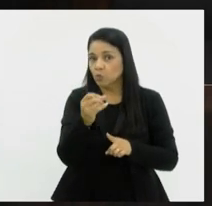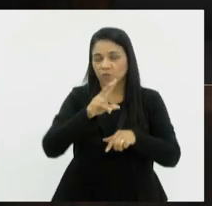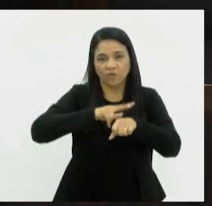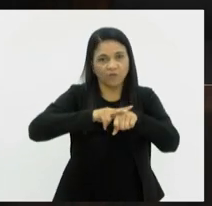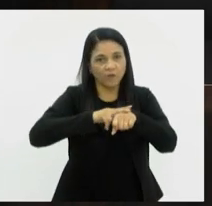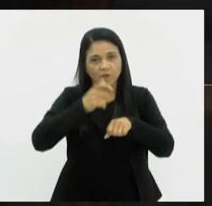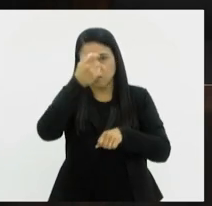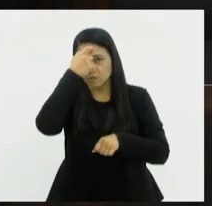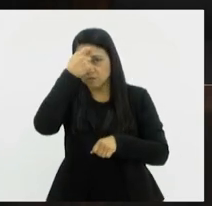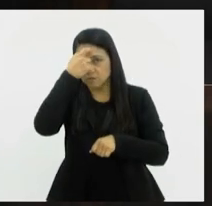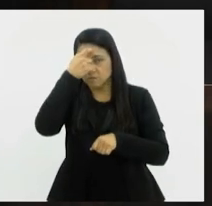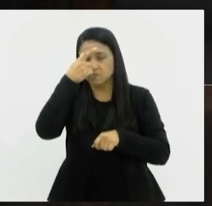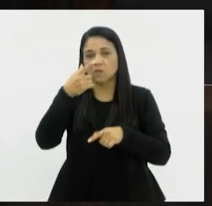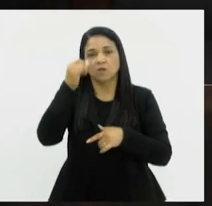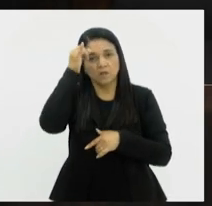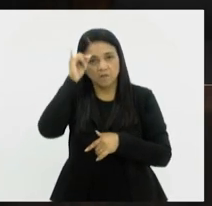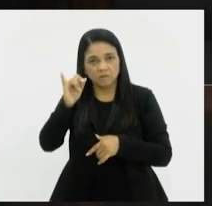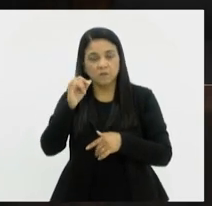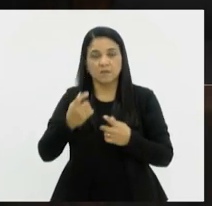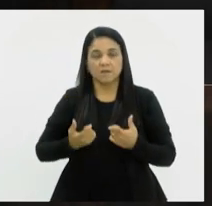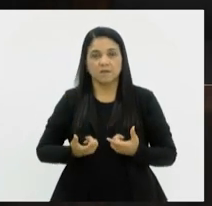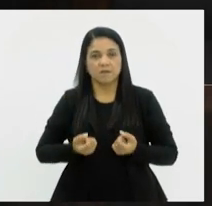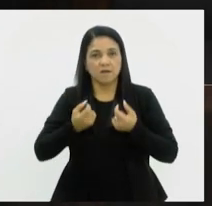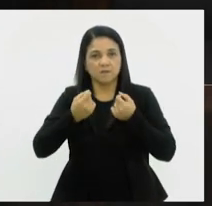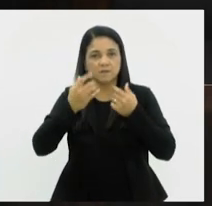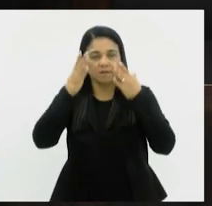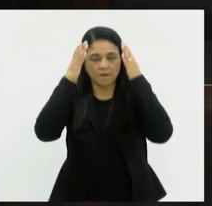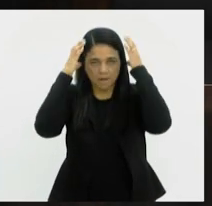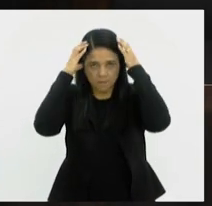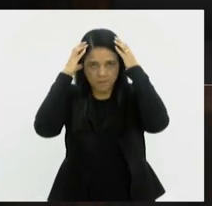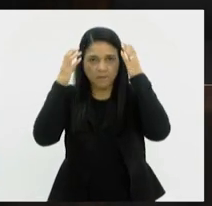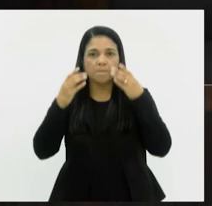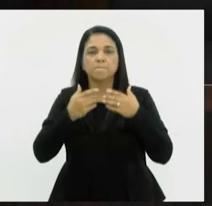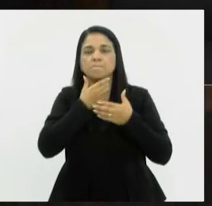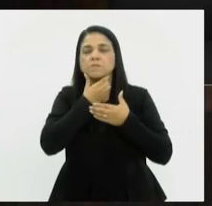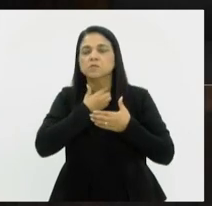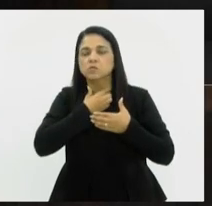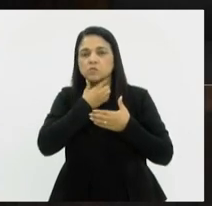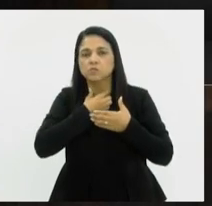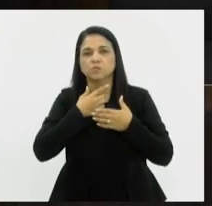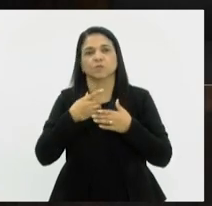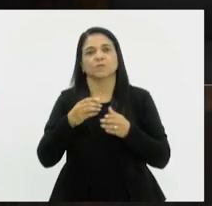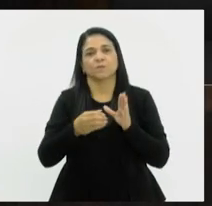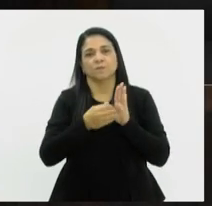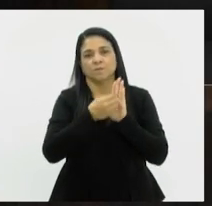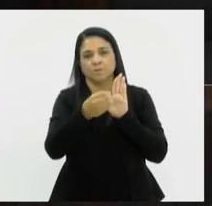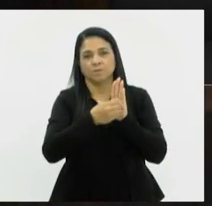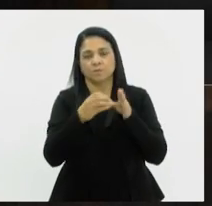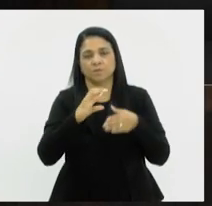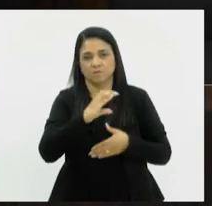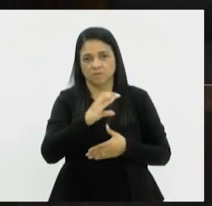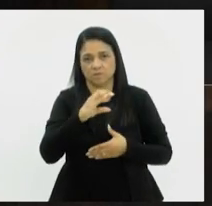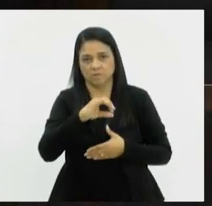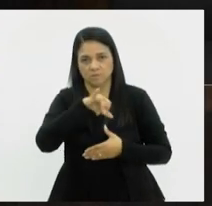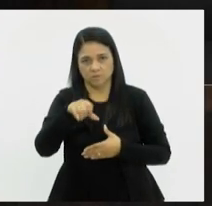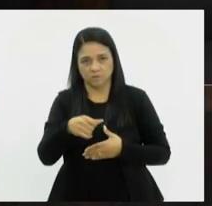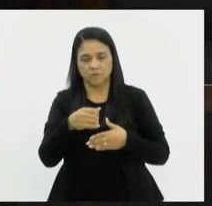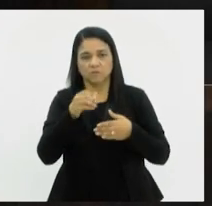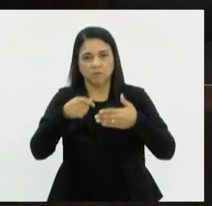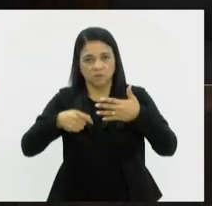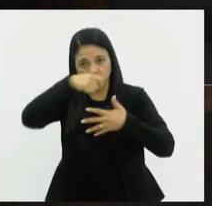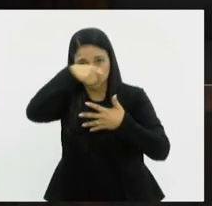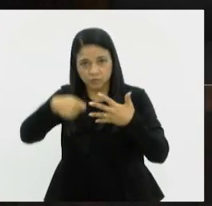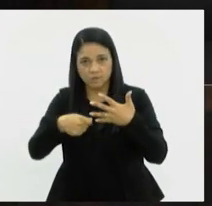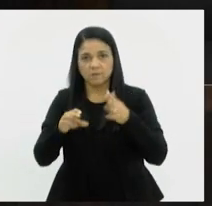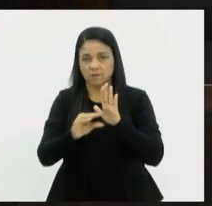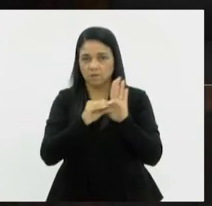conscientização, prevenção e combate ao câncer de cabeça e de pescoço. Pareceres das comissões Constituição e Justiça pela Juridicidade com